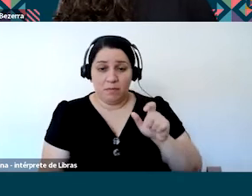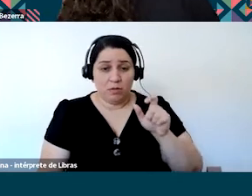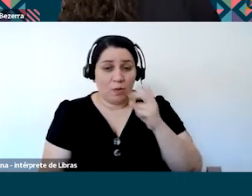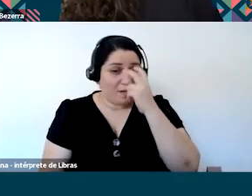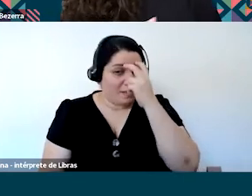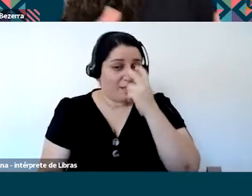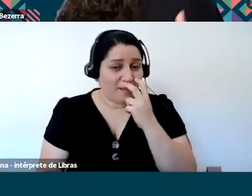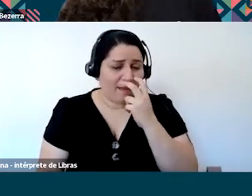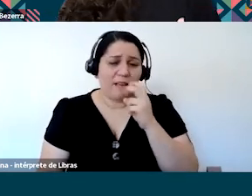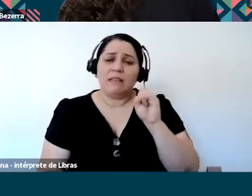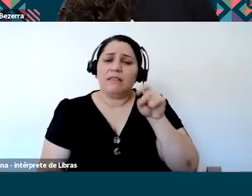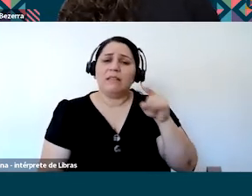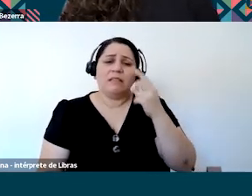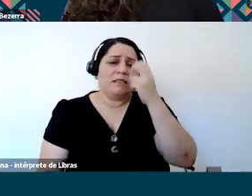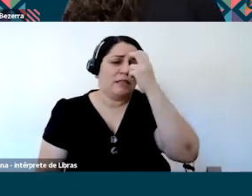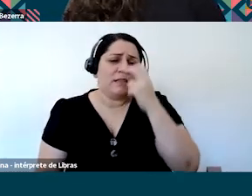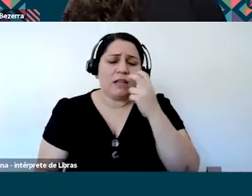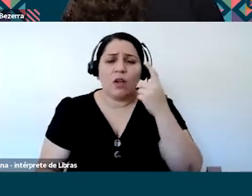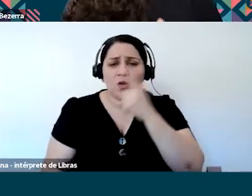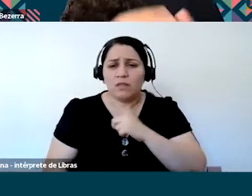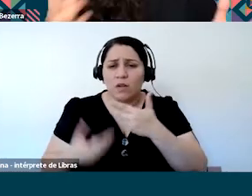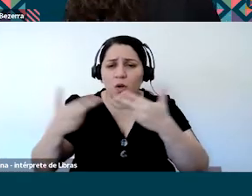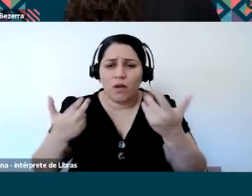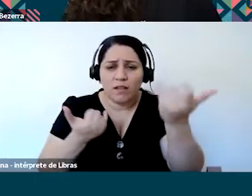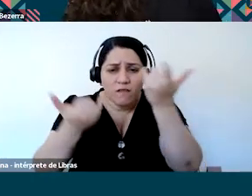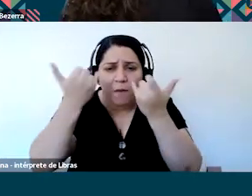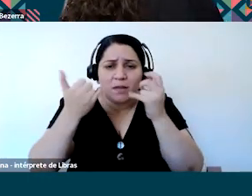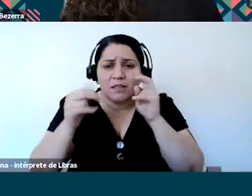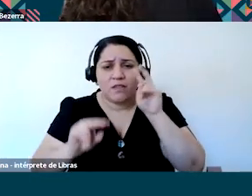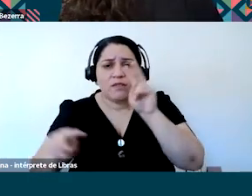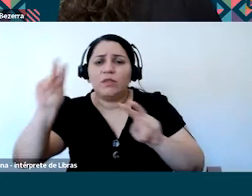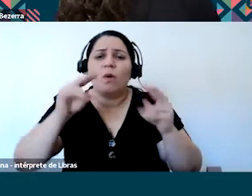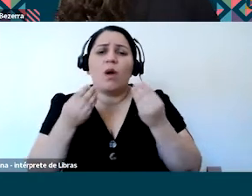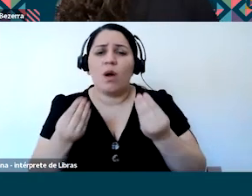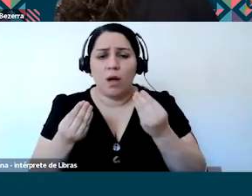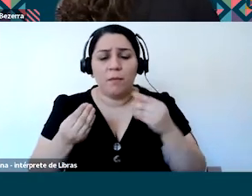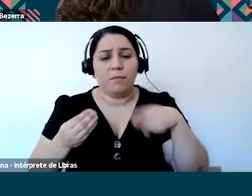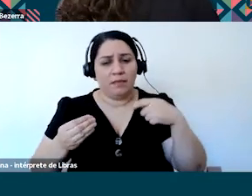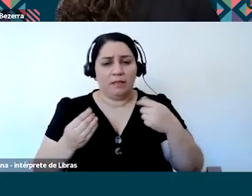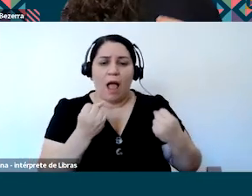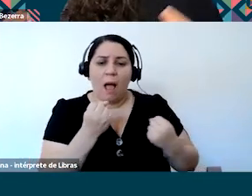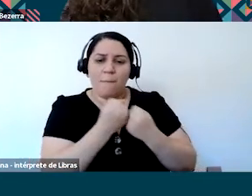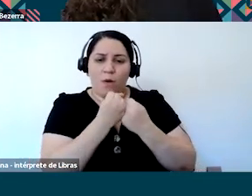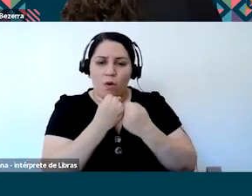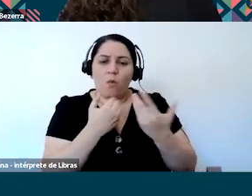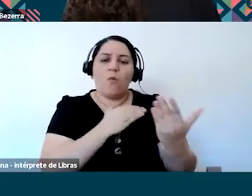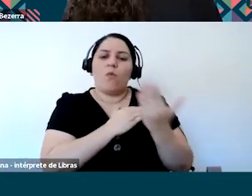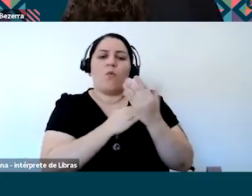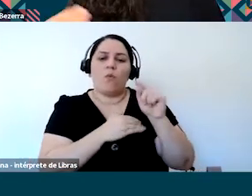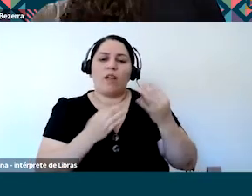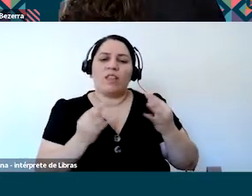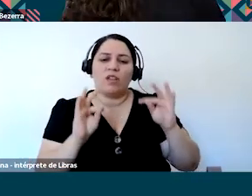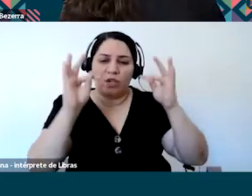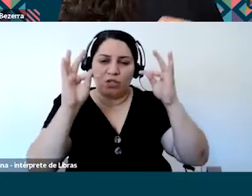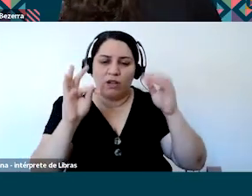de uma pessoa cega. Uma pessoa cega, para ela ter acesso a informações visuais que temos na tela, ela precisa de uma tecnologia assistiva